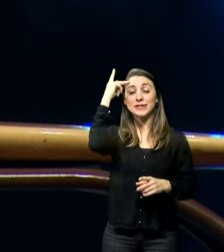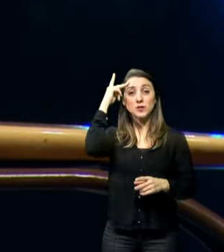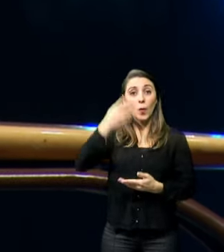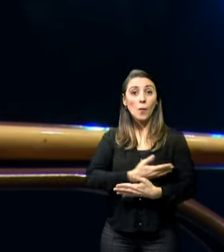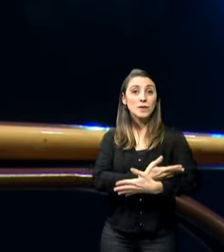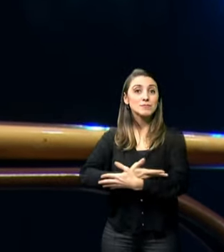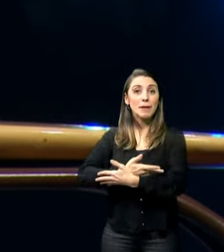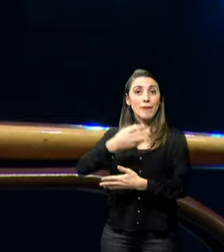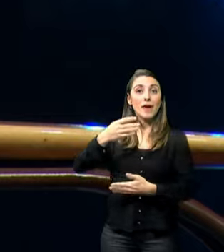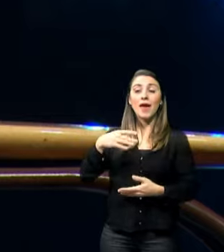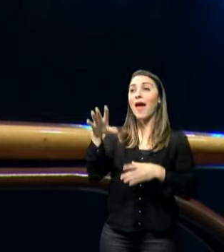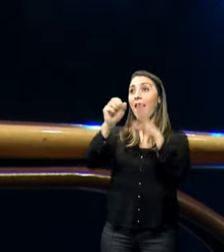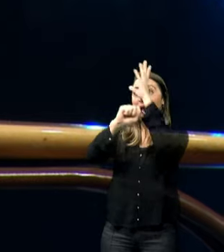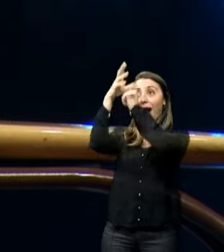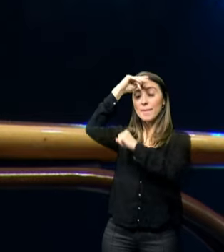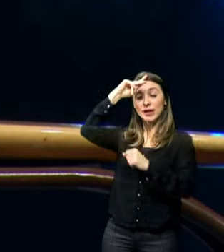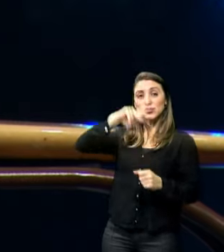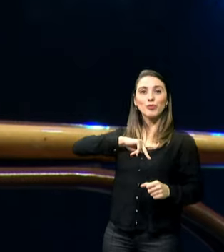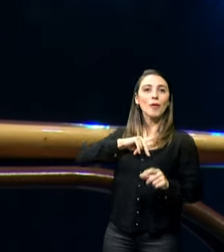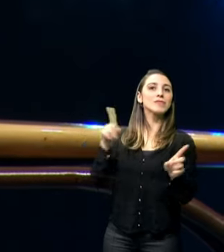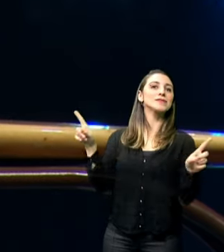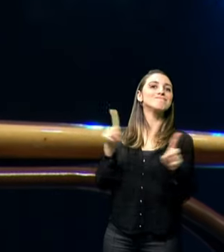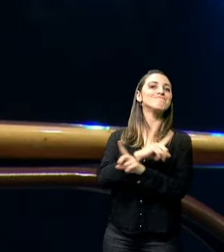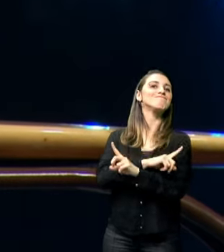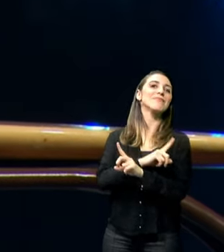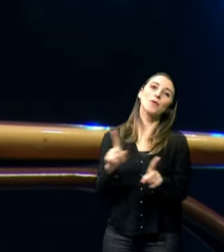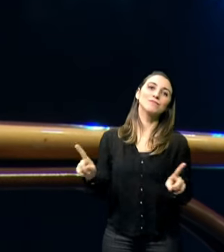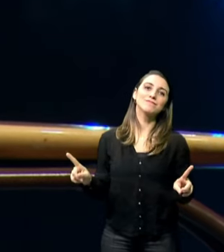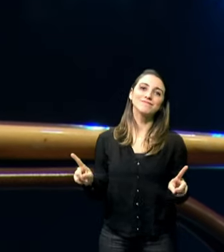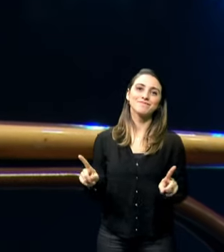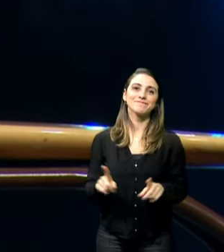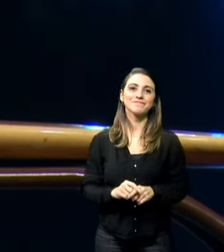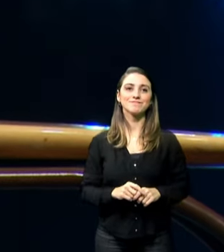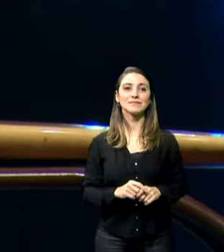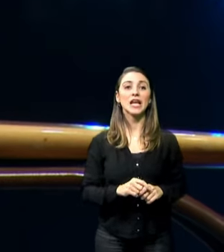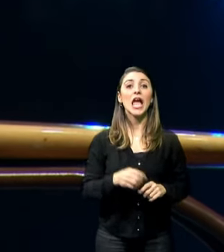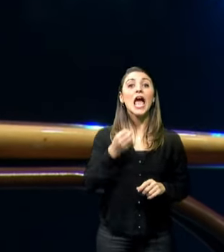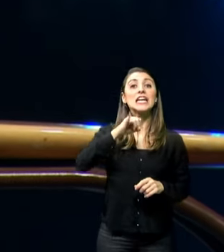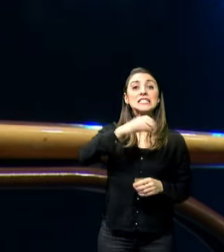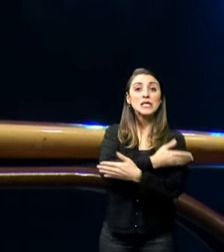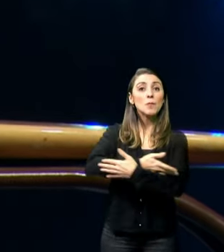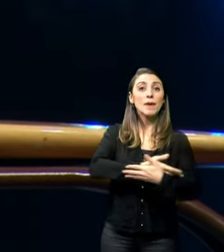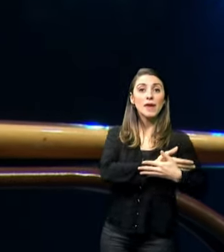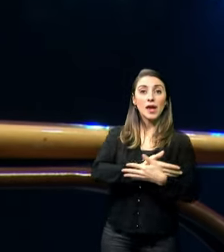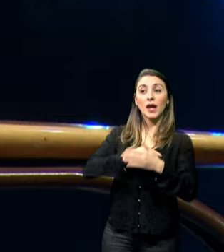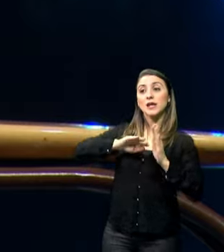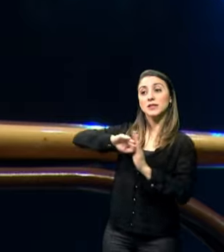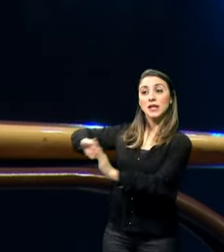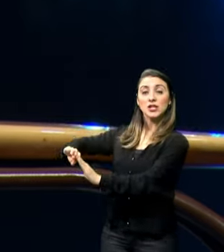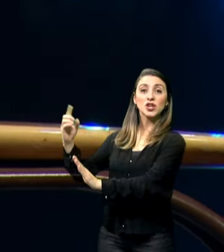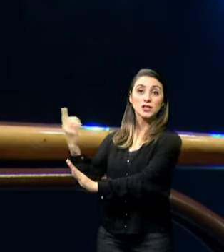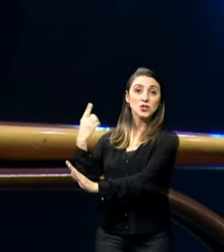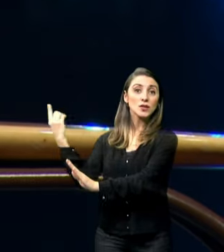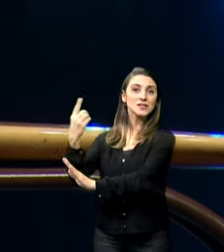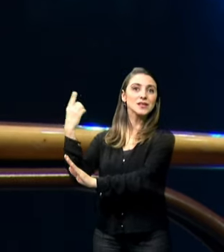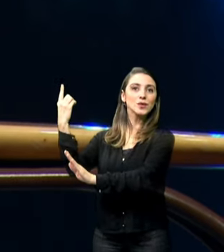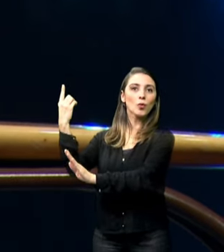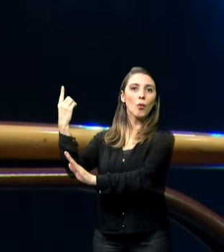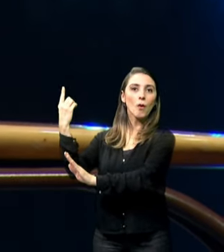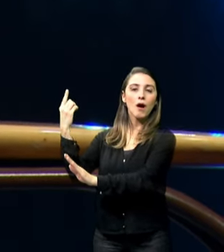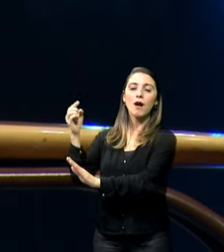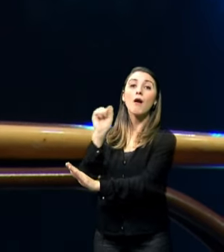um ser humano acabar de nascer e você isolá-lo numa bolha, vai crescer um monstro que não